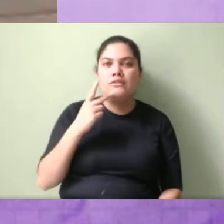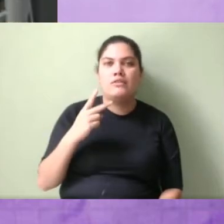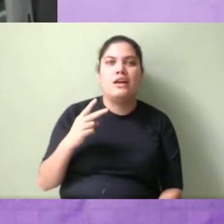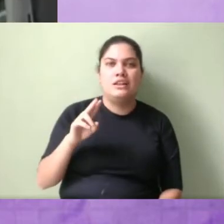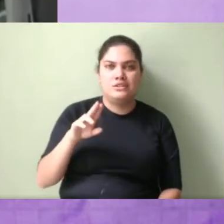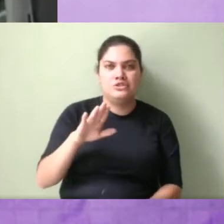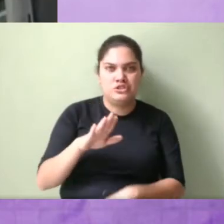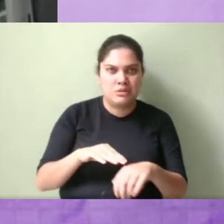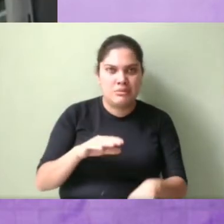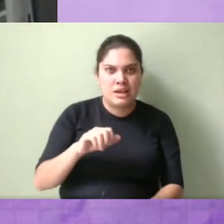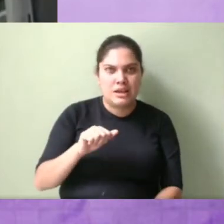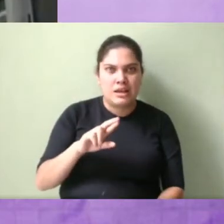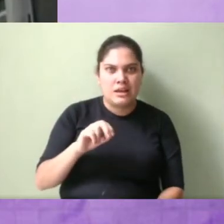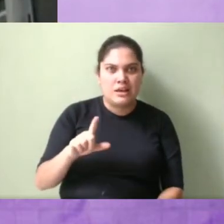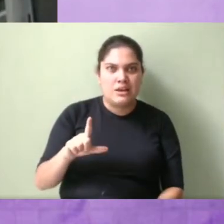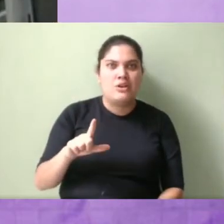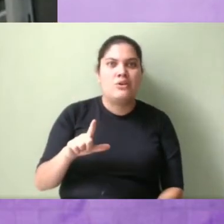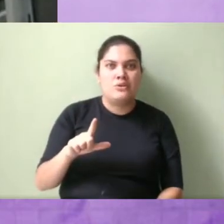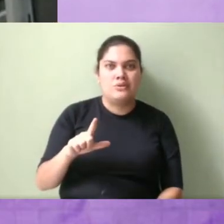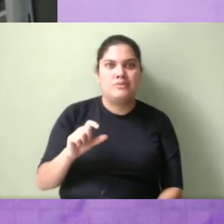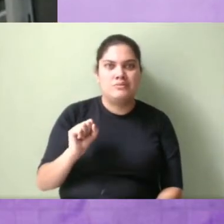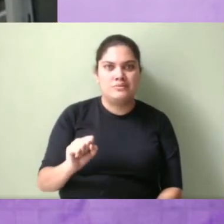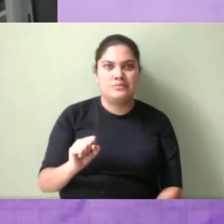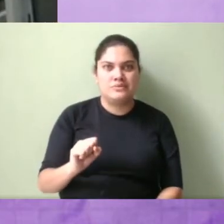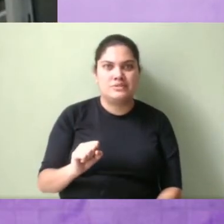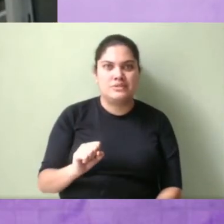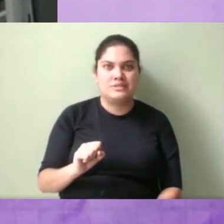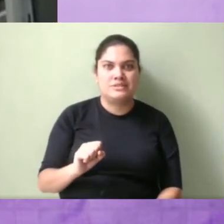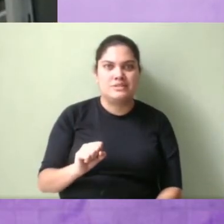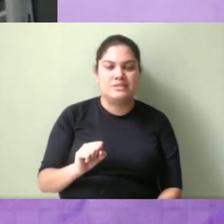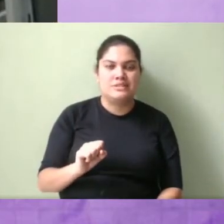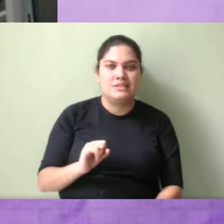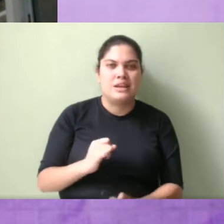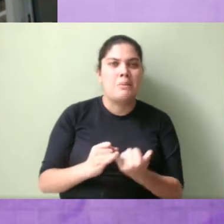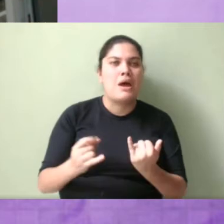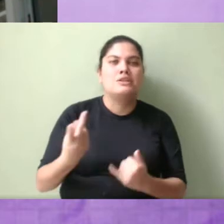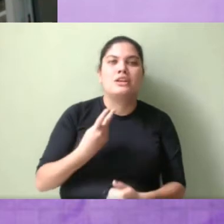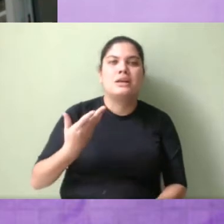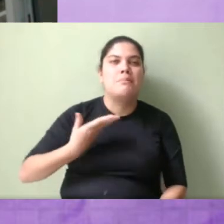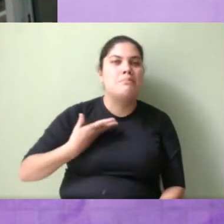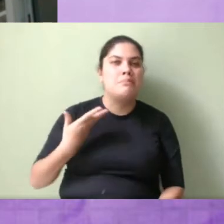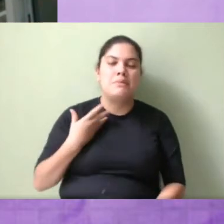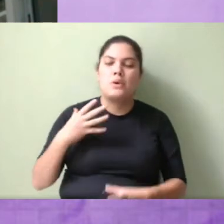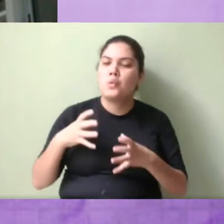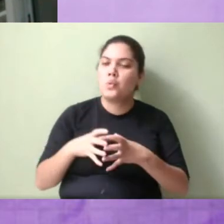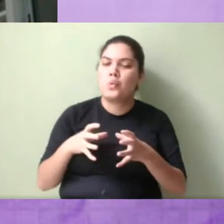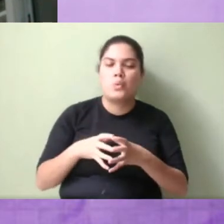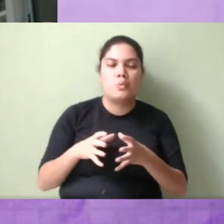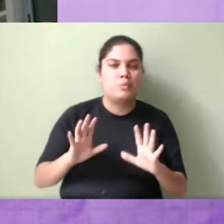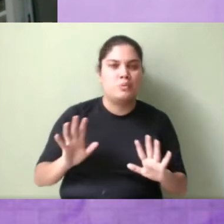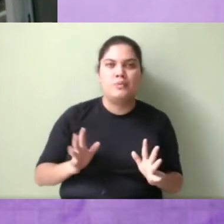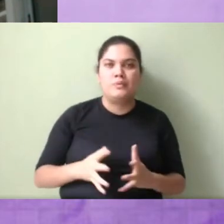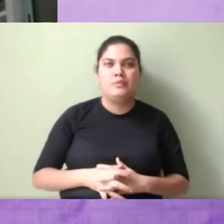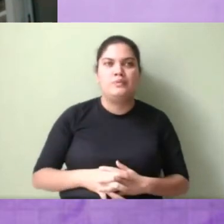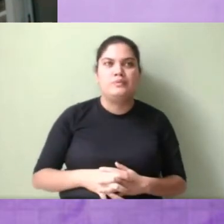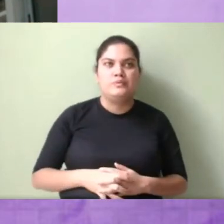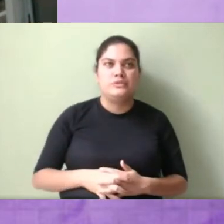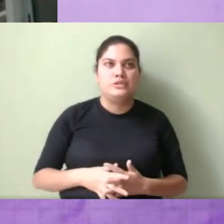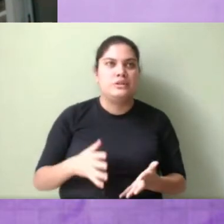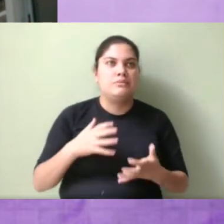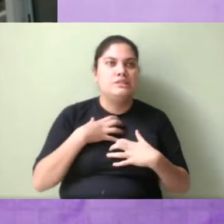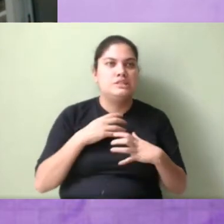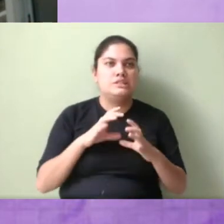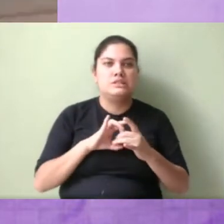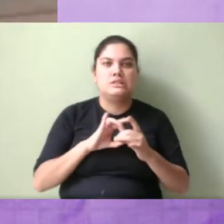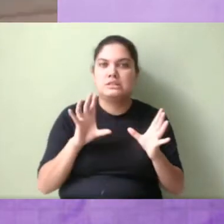Posso falar um pouquinho, Rafa? Eu tô achando ótimo o que a Carol tá falando, chamar de Carol, tá? Que é